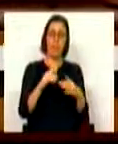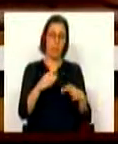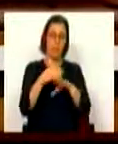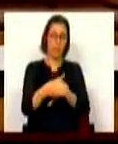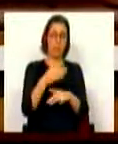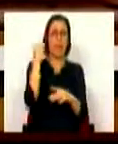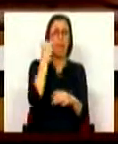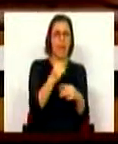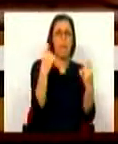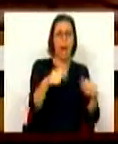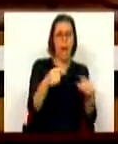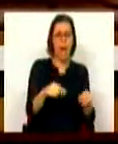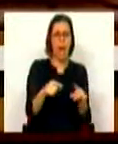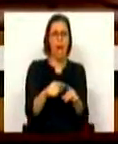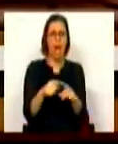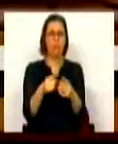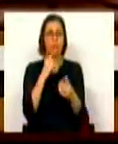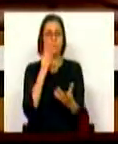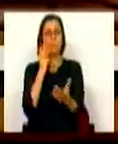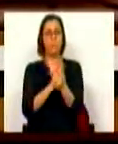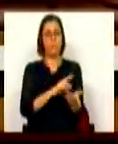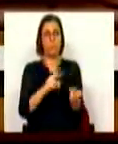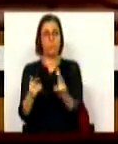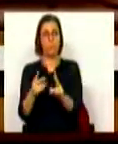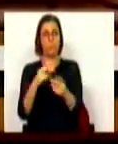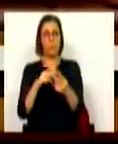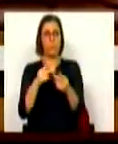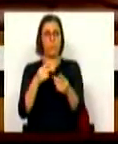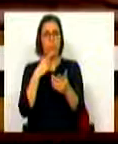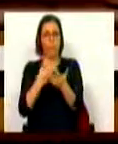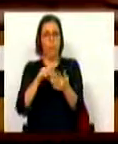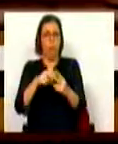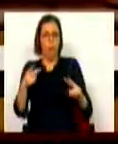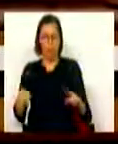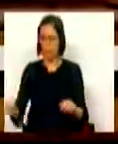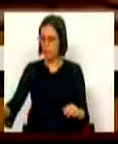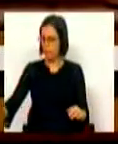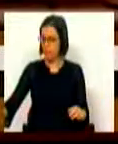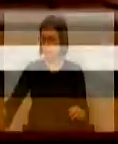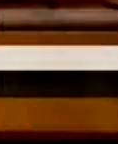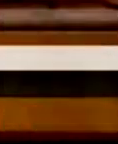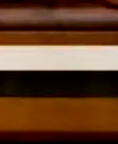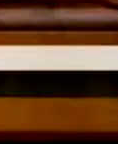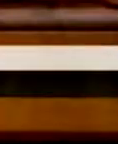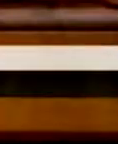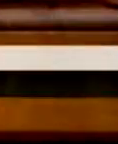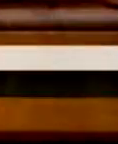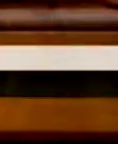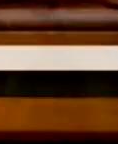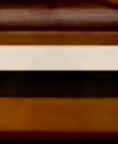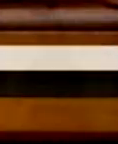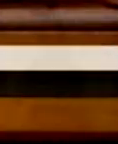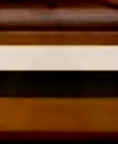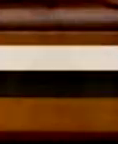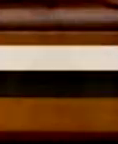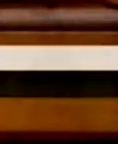intervenções criminosas que acabam em processos extorsivos. Nós fizemos um esforço